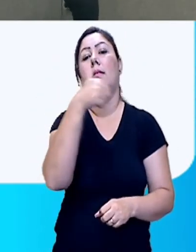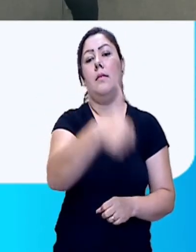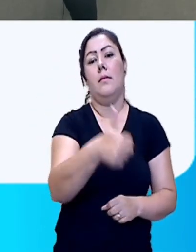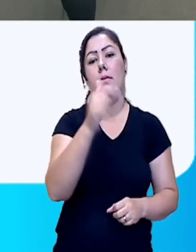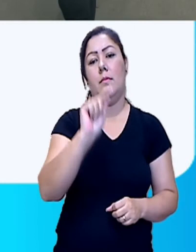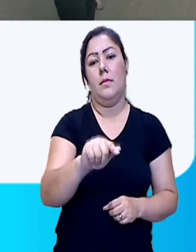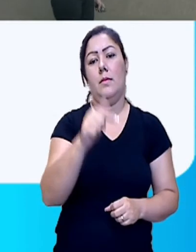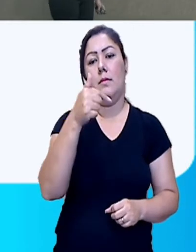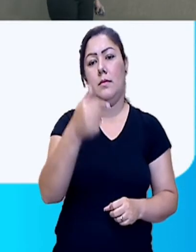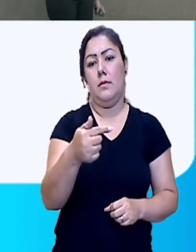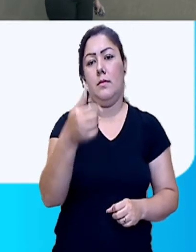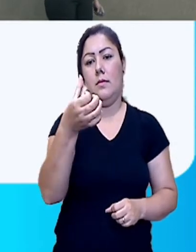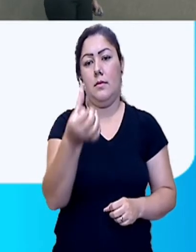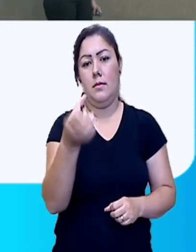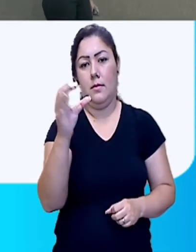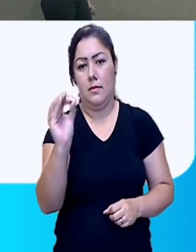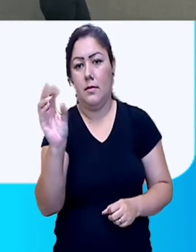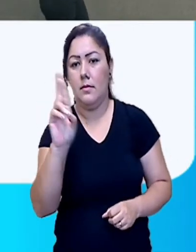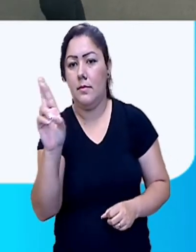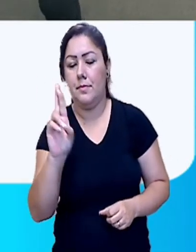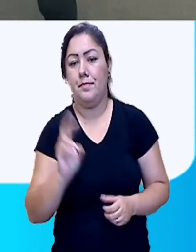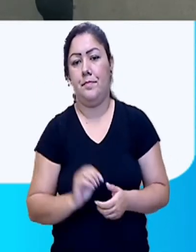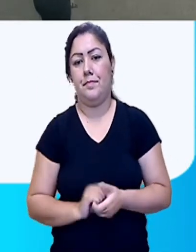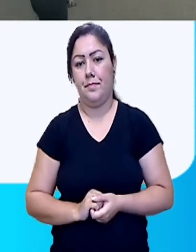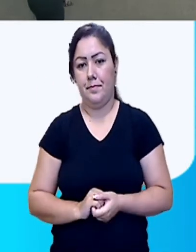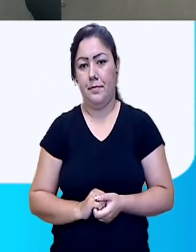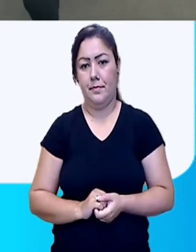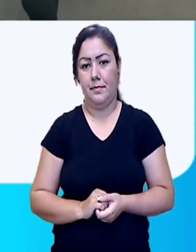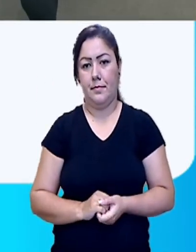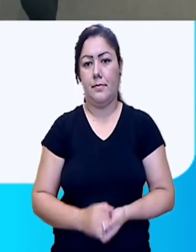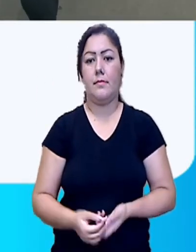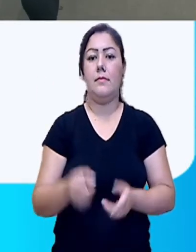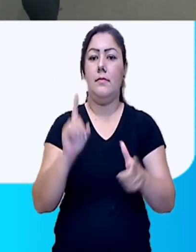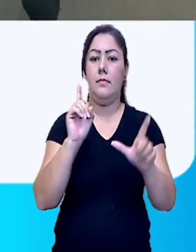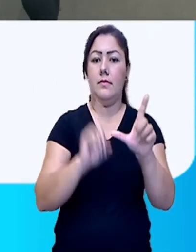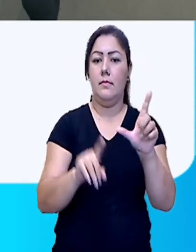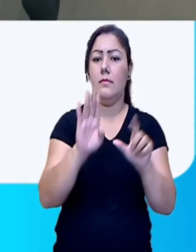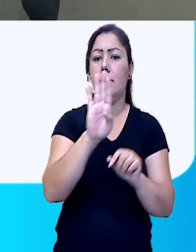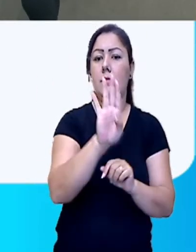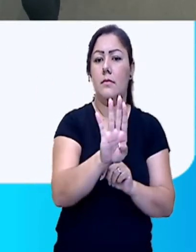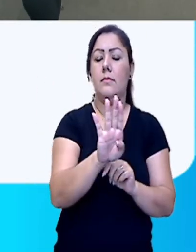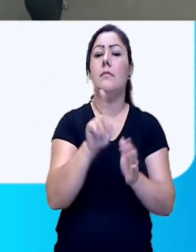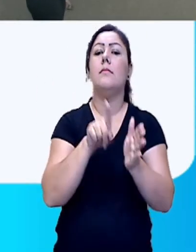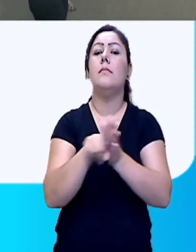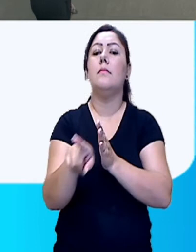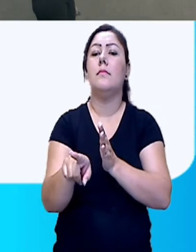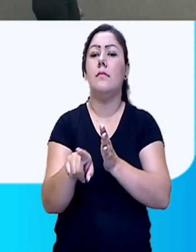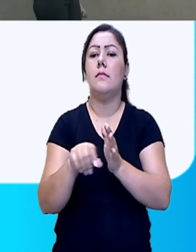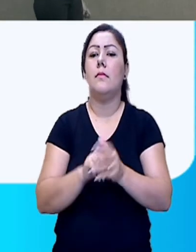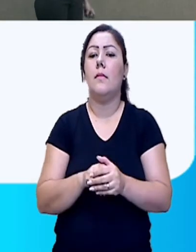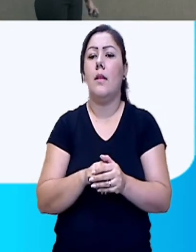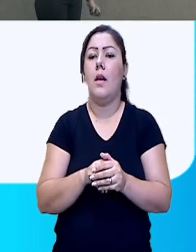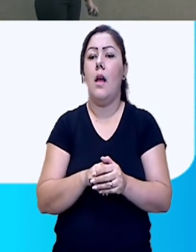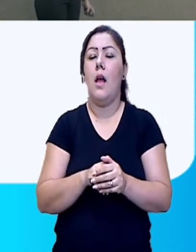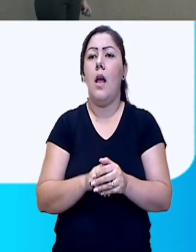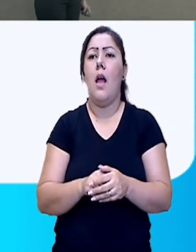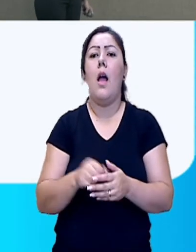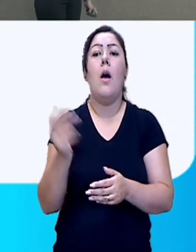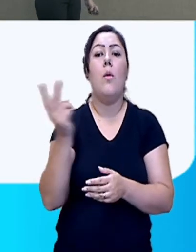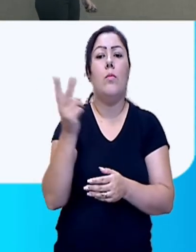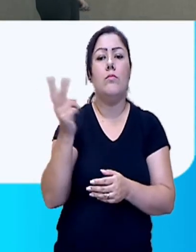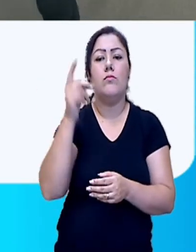R$ 1.760. Agora, na letra B, está perguntando, olha, eles tinham calculado